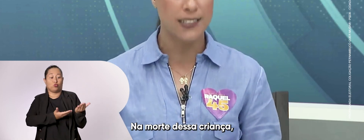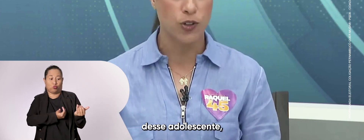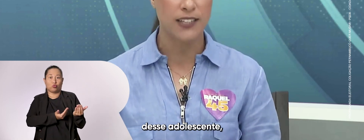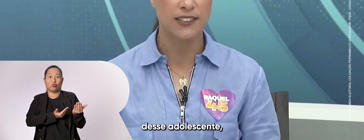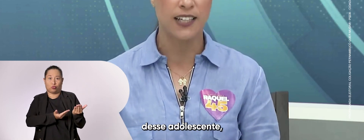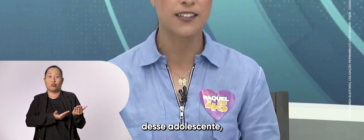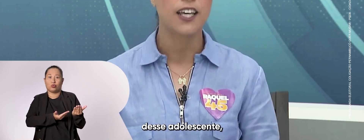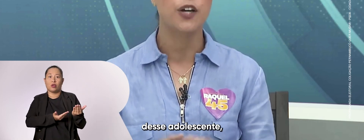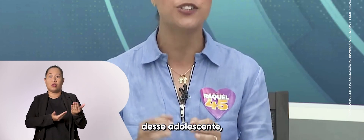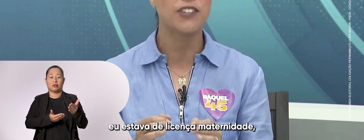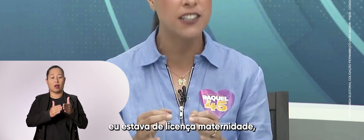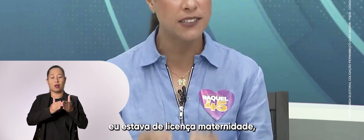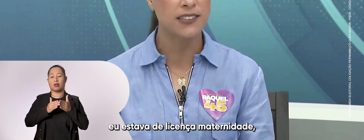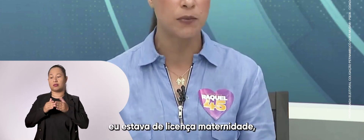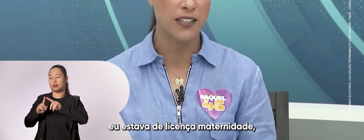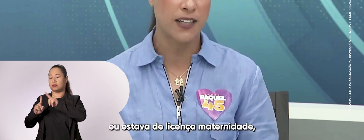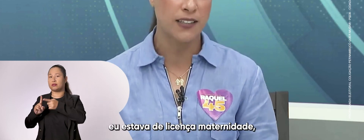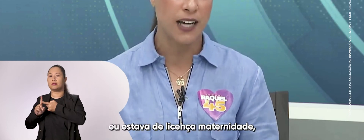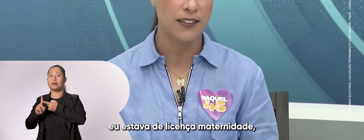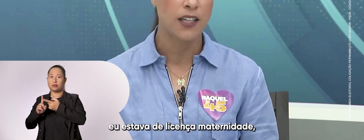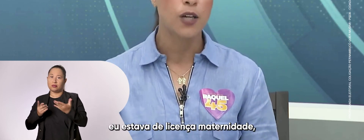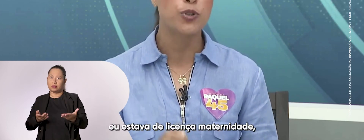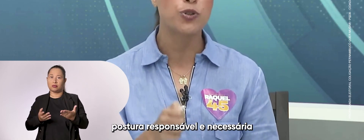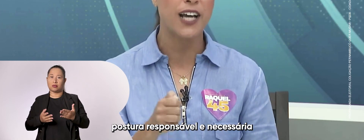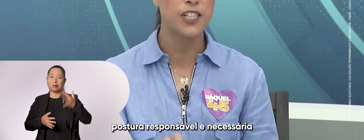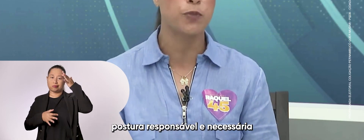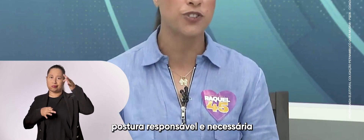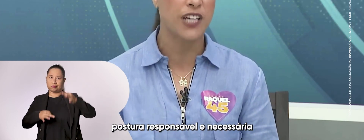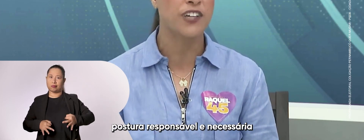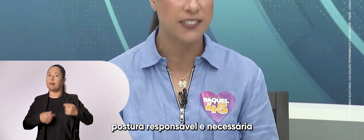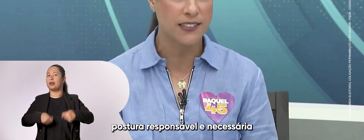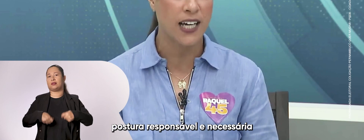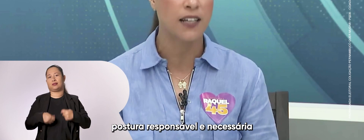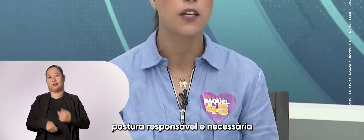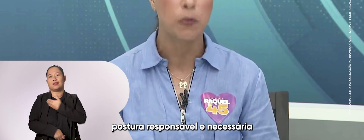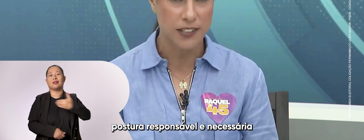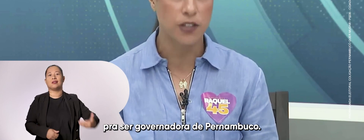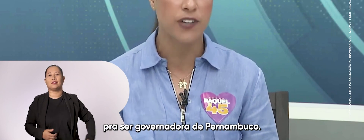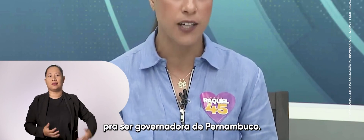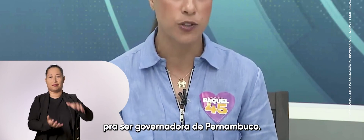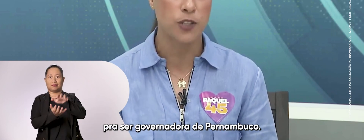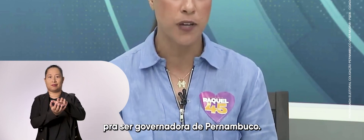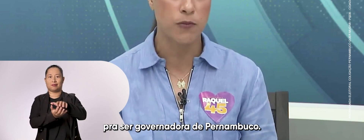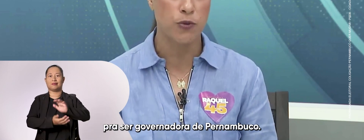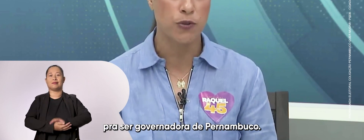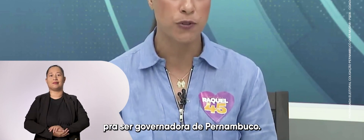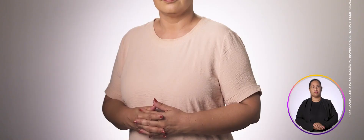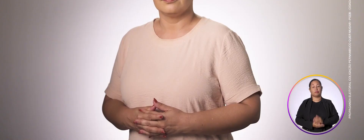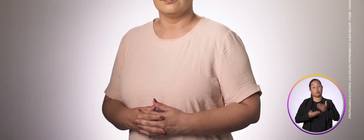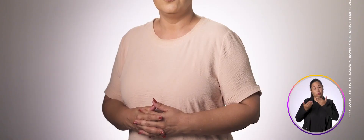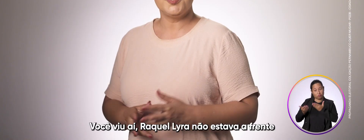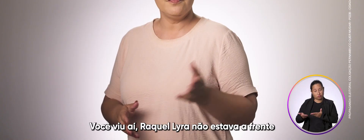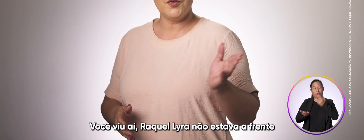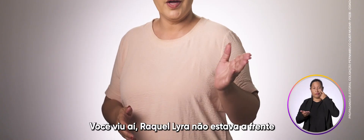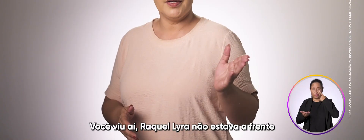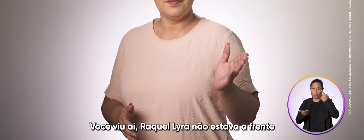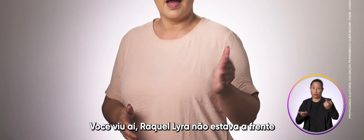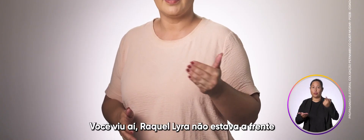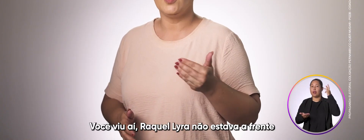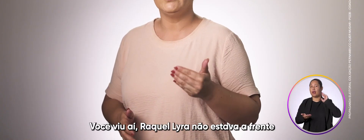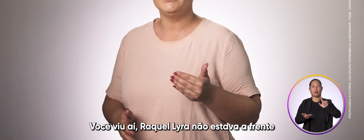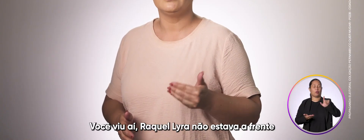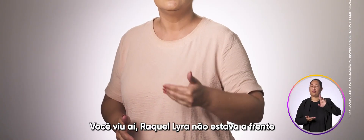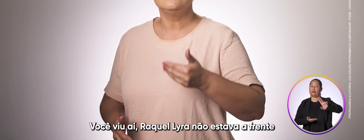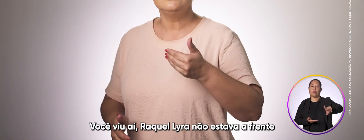dessa criança, desse adolescente, eu estava de licença-maternidade. Postura responsável é necessária para ser governadora de Pernambuco. Você viu